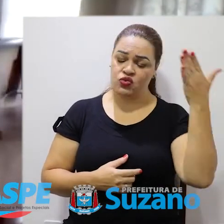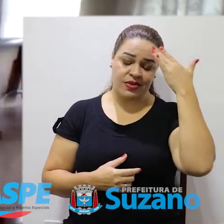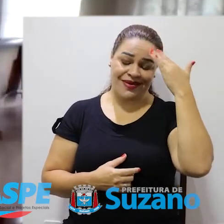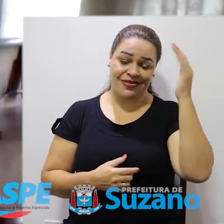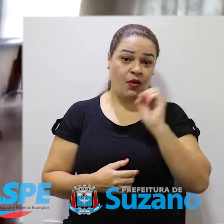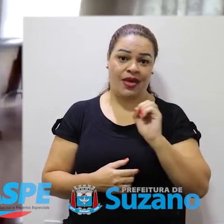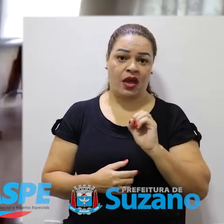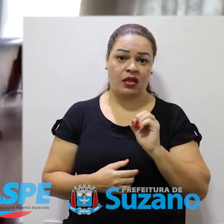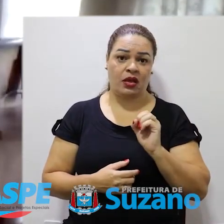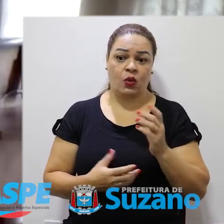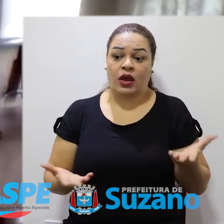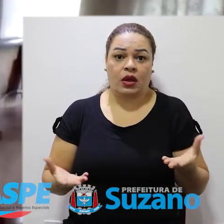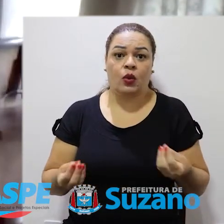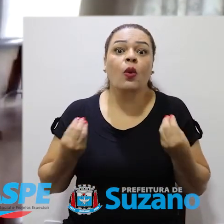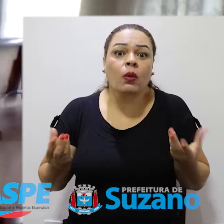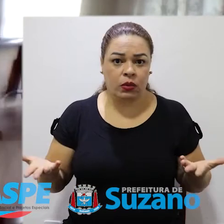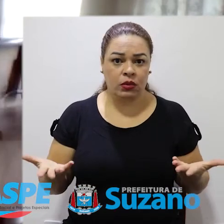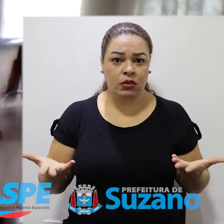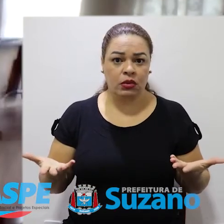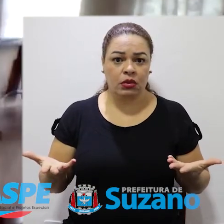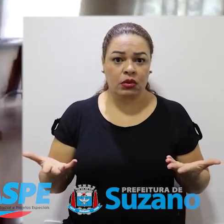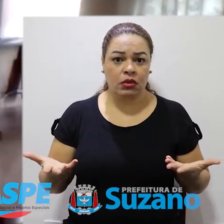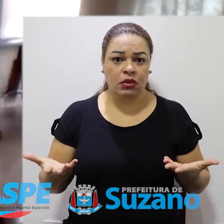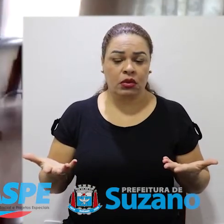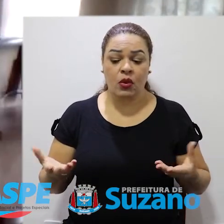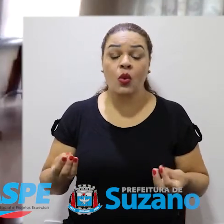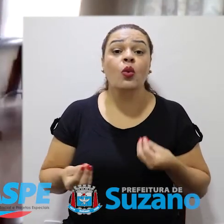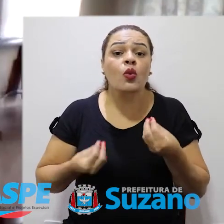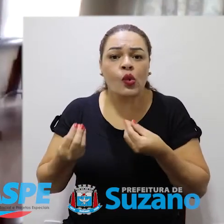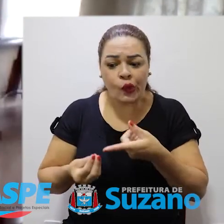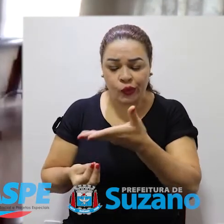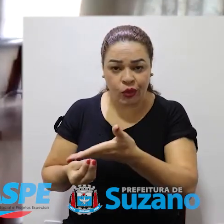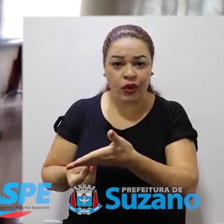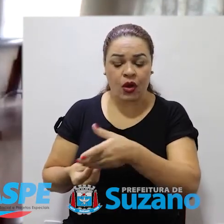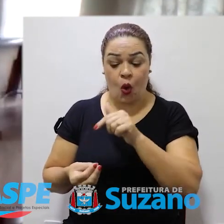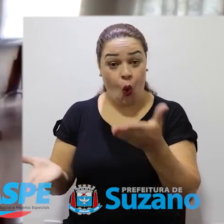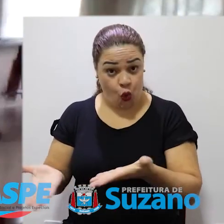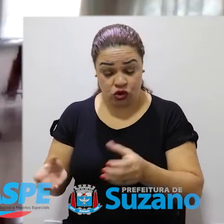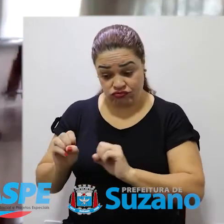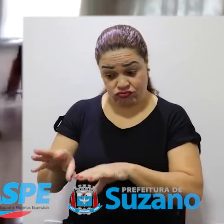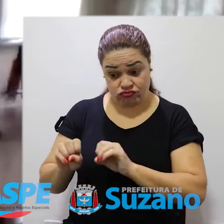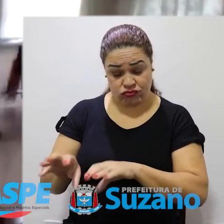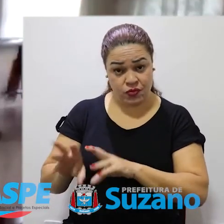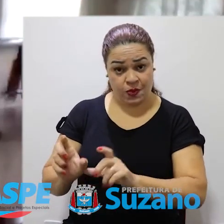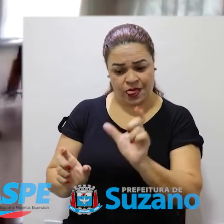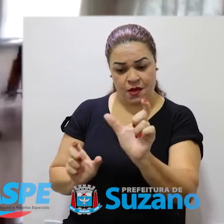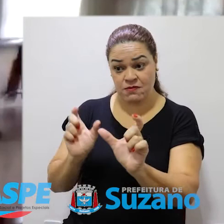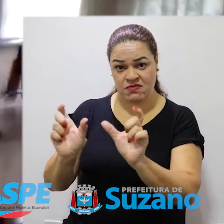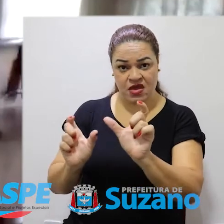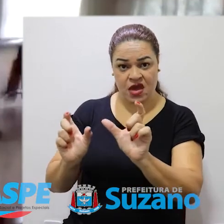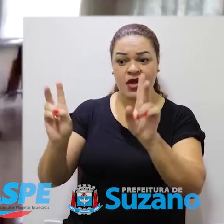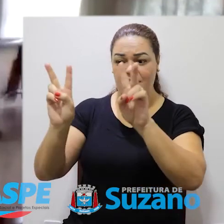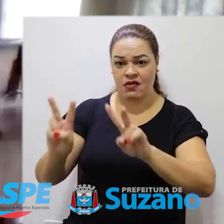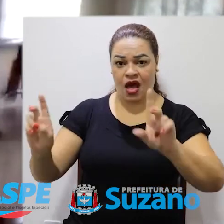gente. Ele subsidiou isso onde? Você disse uma coisa para ele hoje, mostrou um monte de